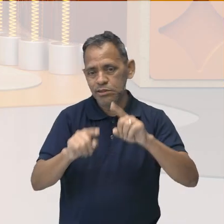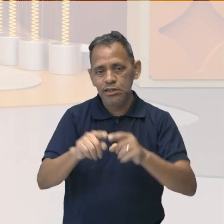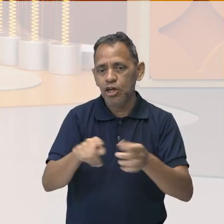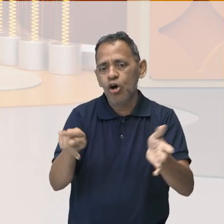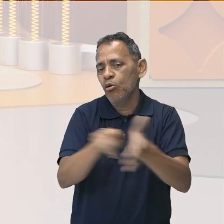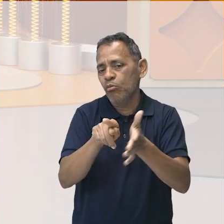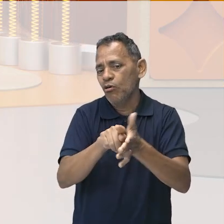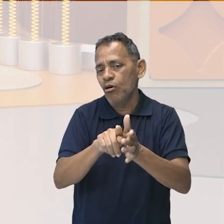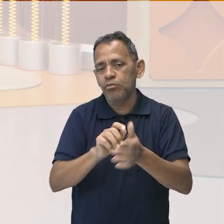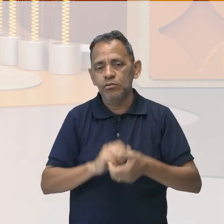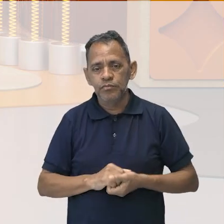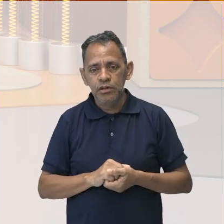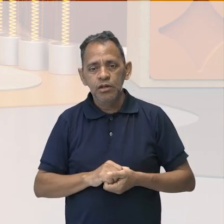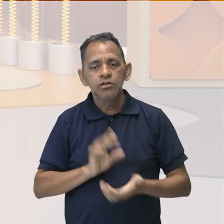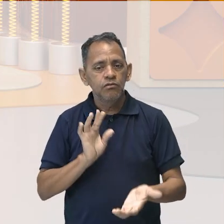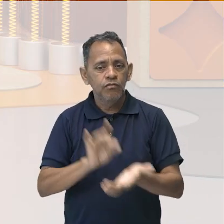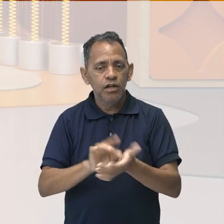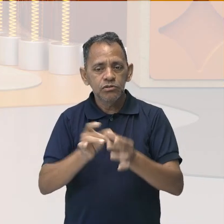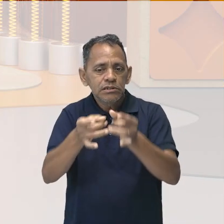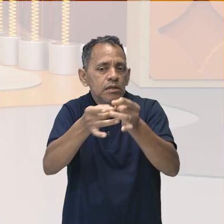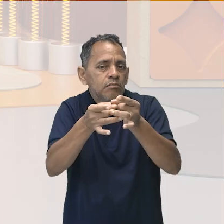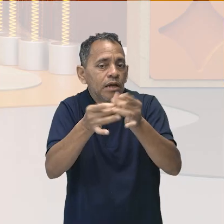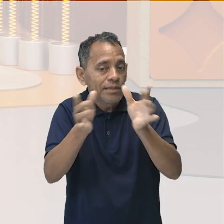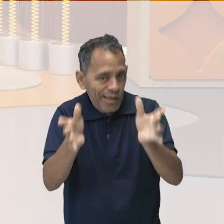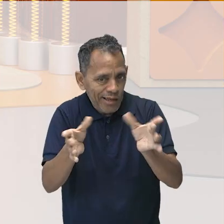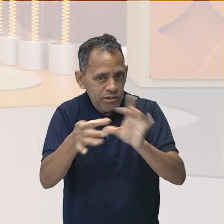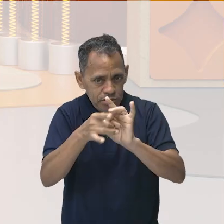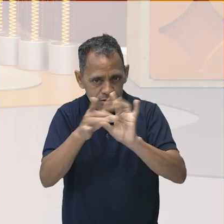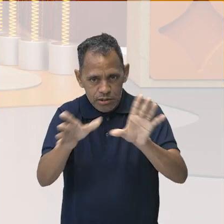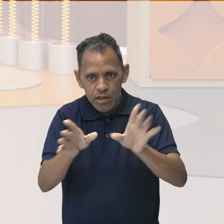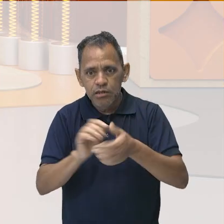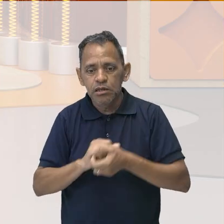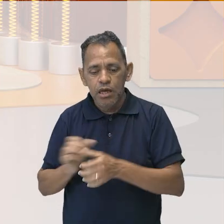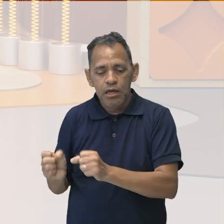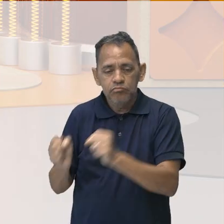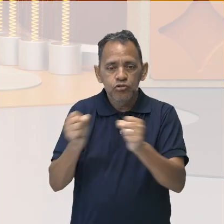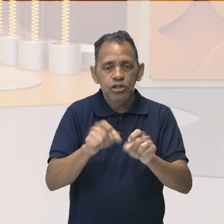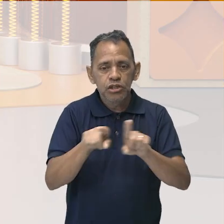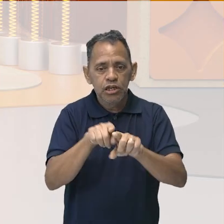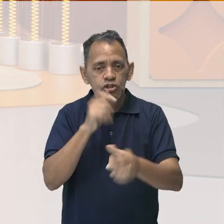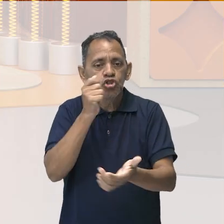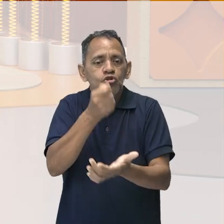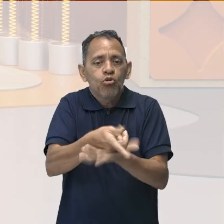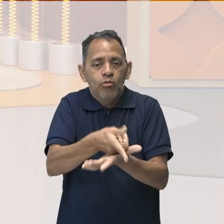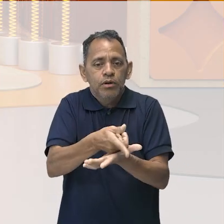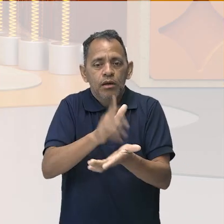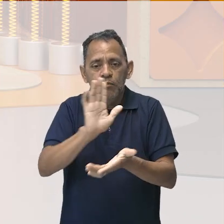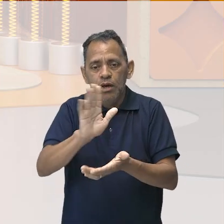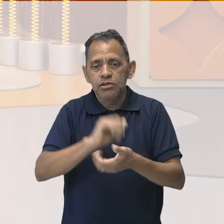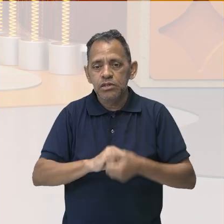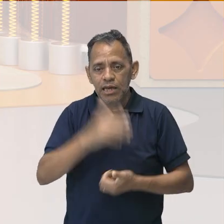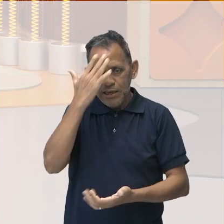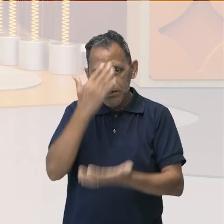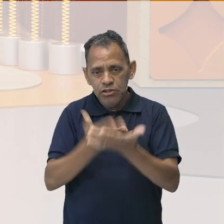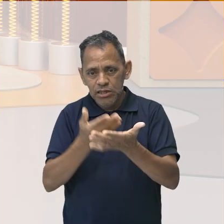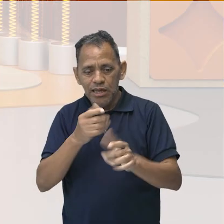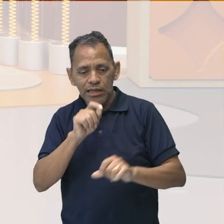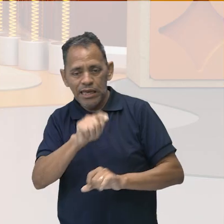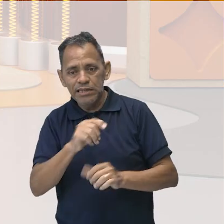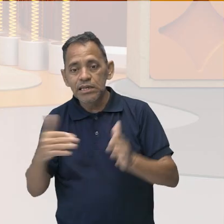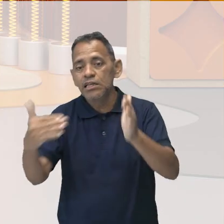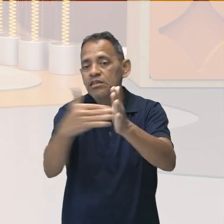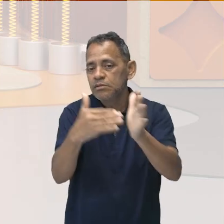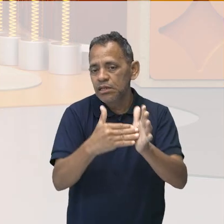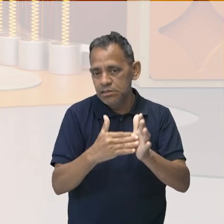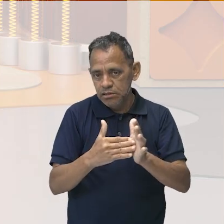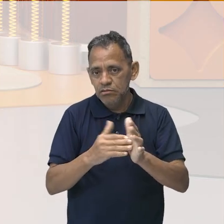claro que a liberdade vai estar relacionada ao quê? Ao seu poder de compra, mas também acaba considerando o quê? Essa